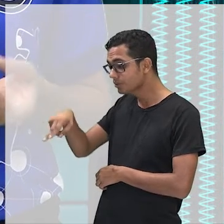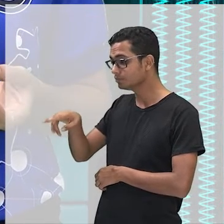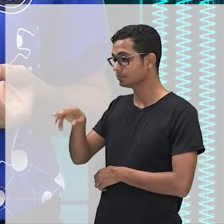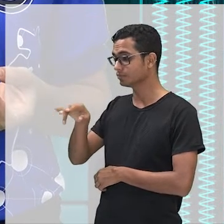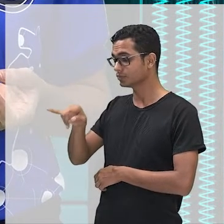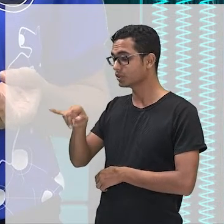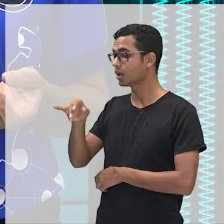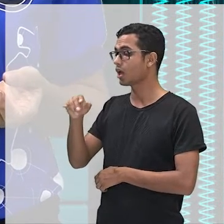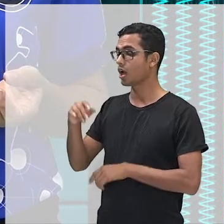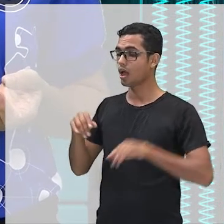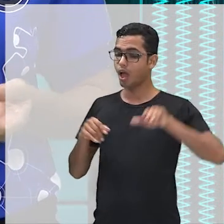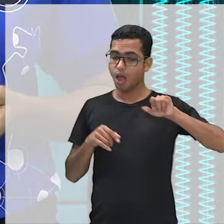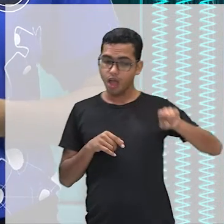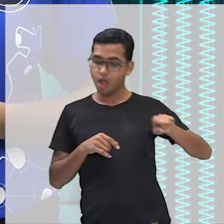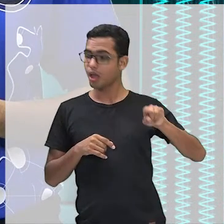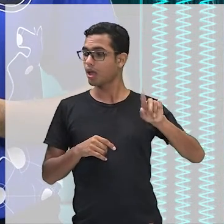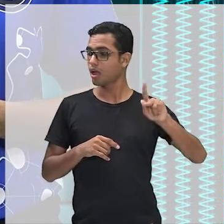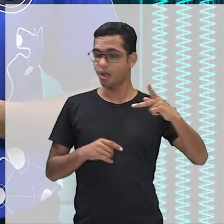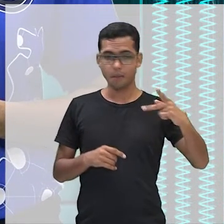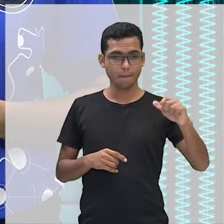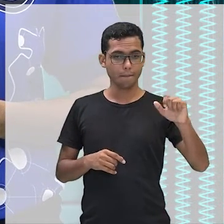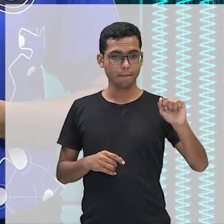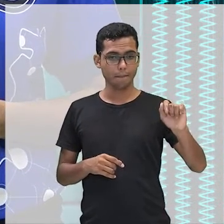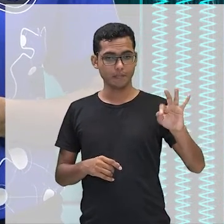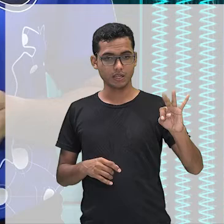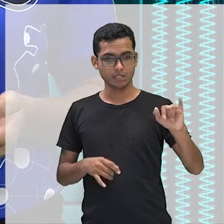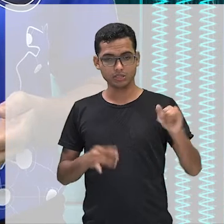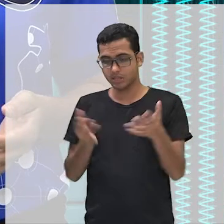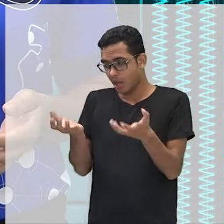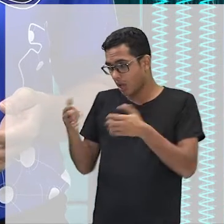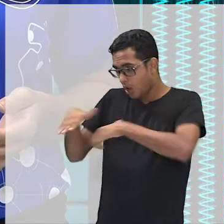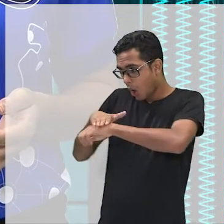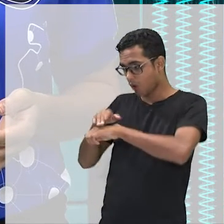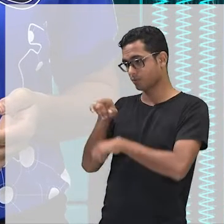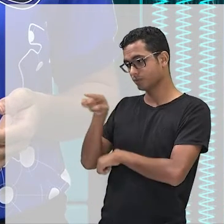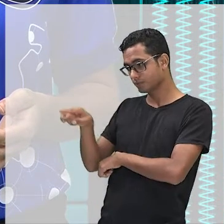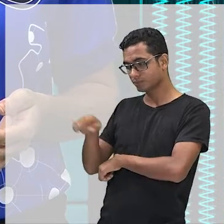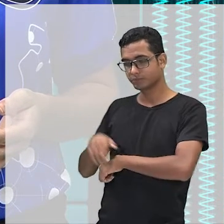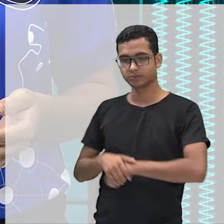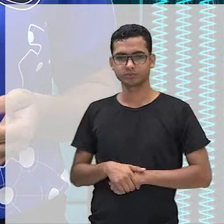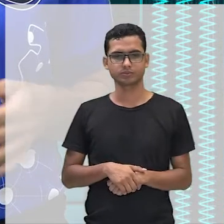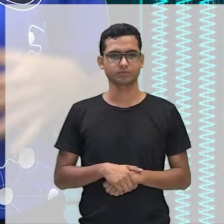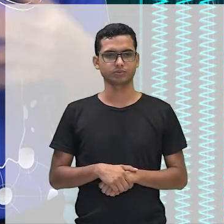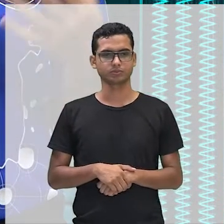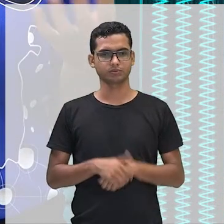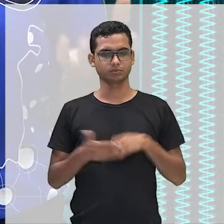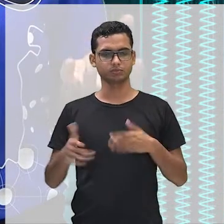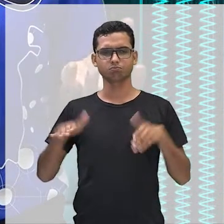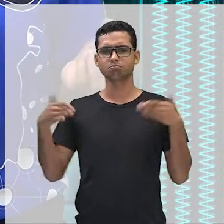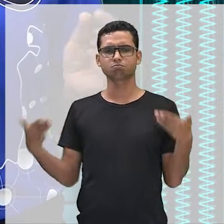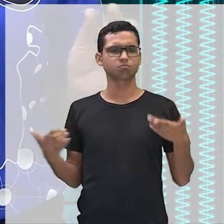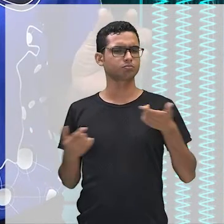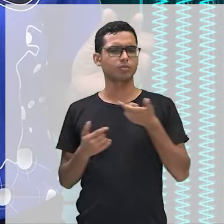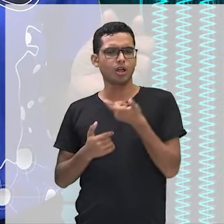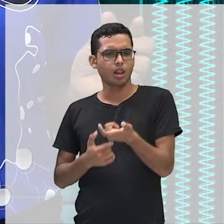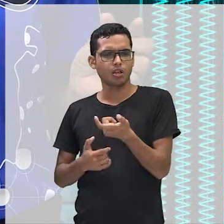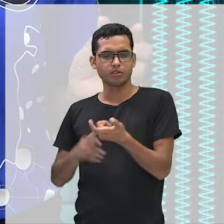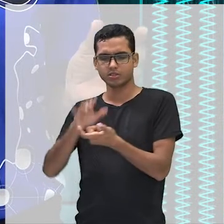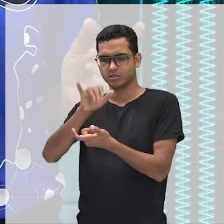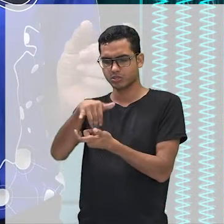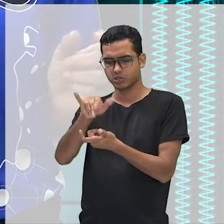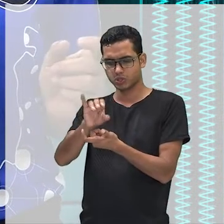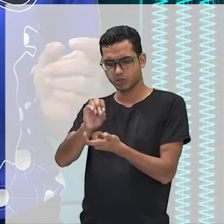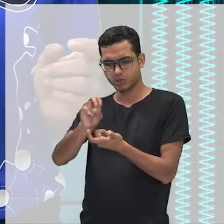de objeto? Então, vamos ver aqui. Então, aqui, ó, you é o mesmo nome